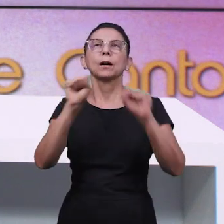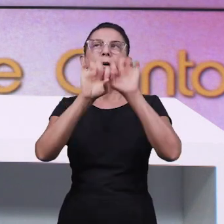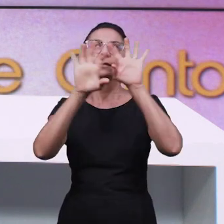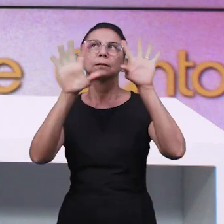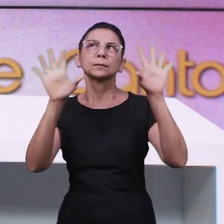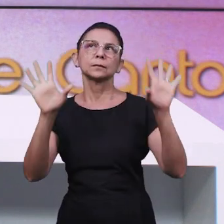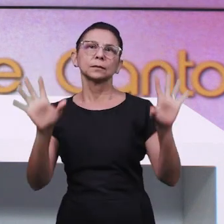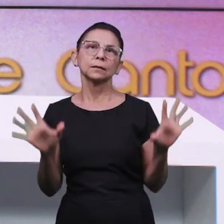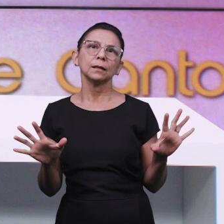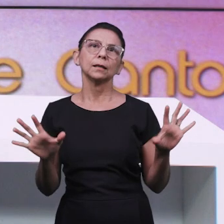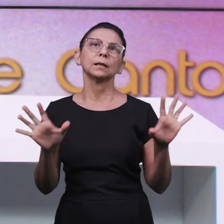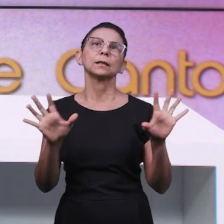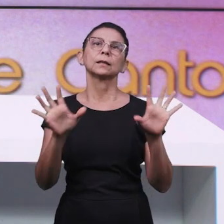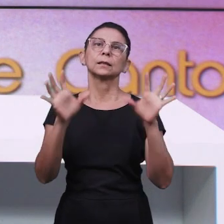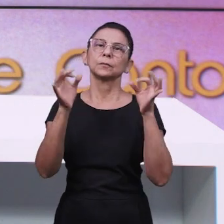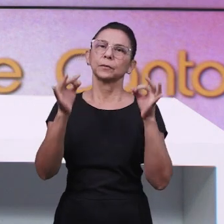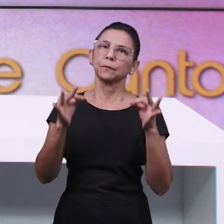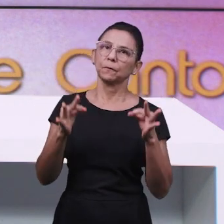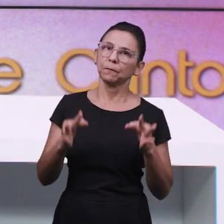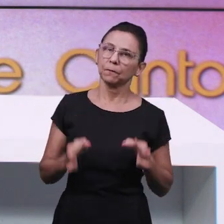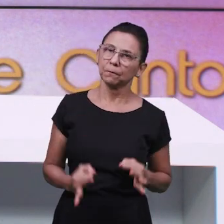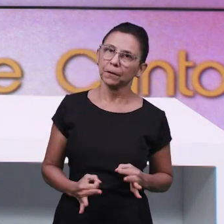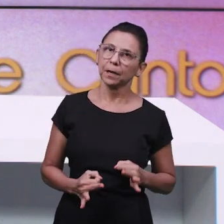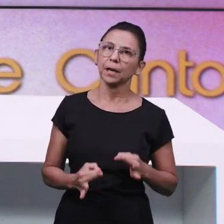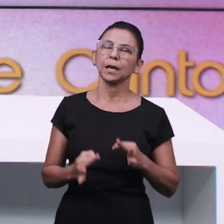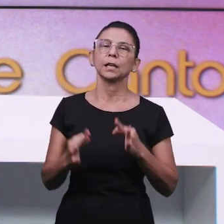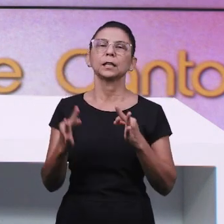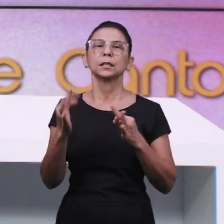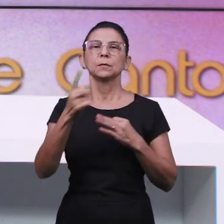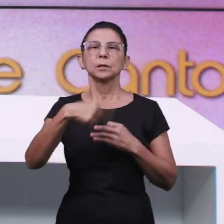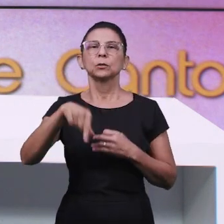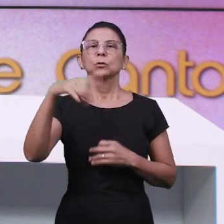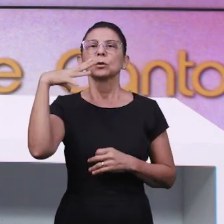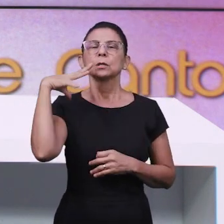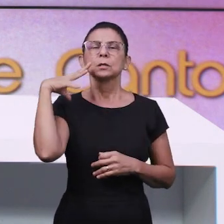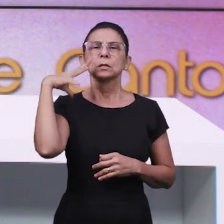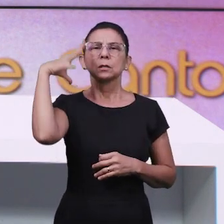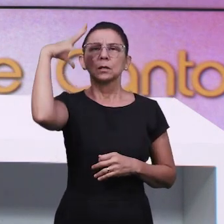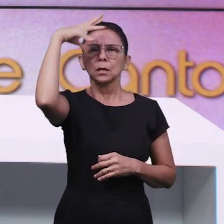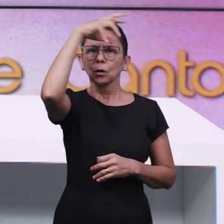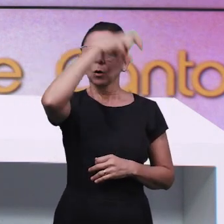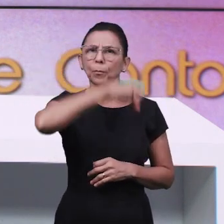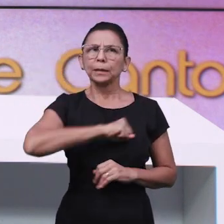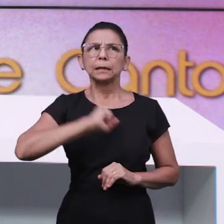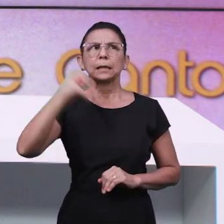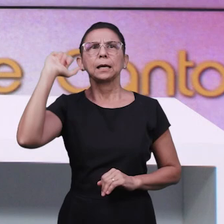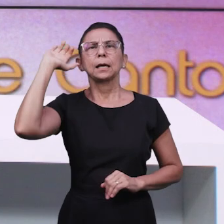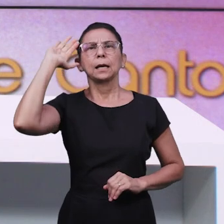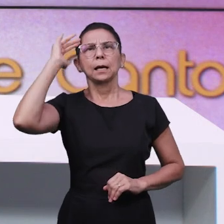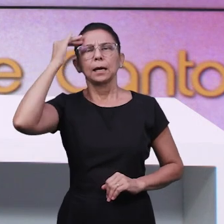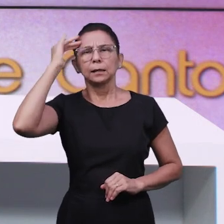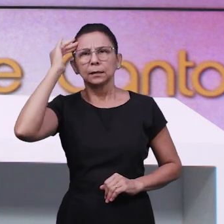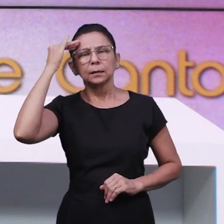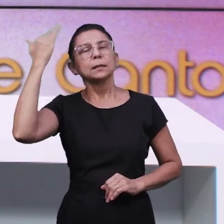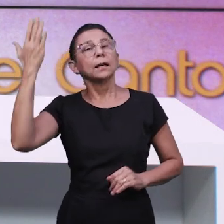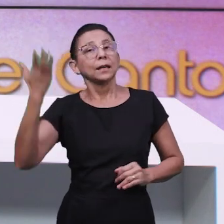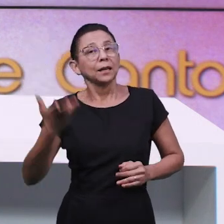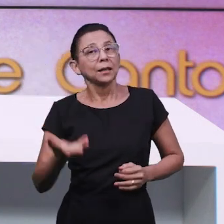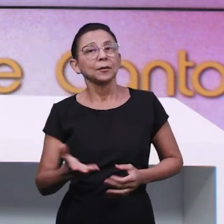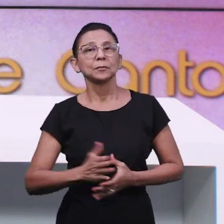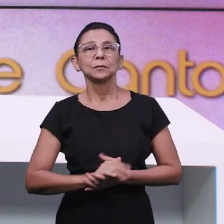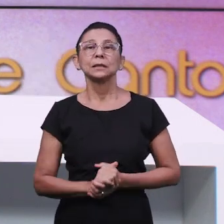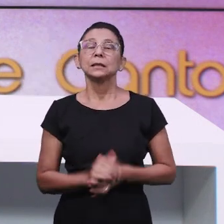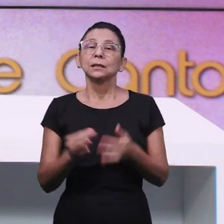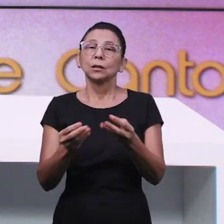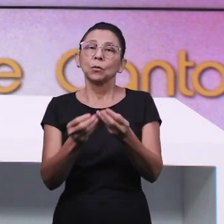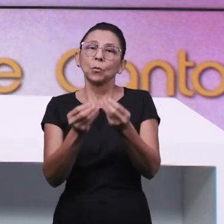clara, seja completa, para que seja bem compreendida, bem ouvida por todos e